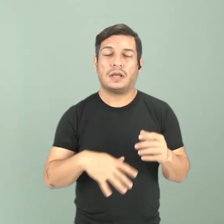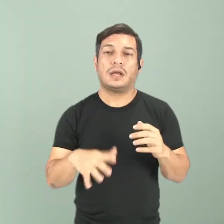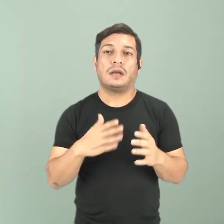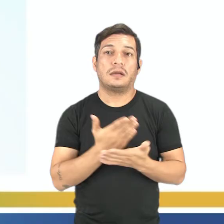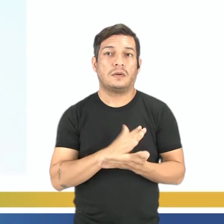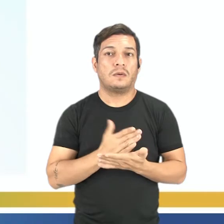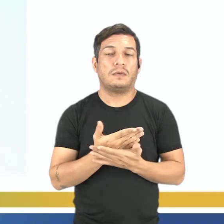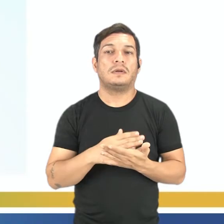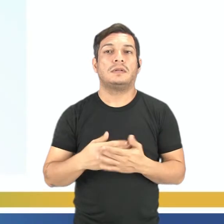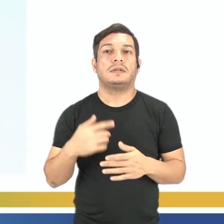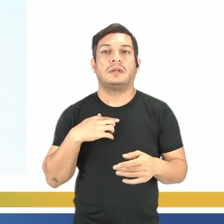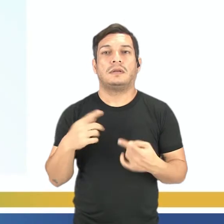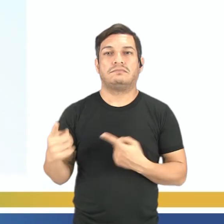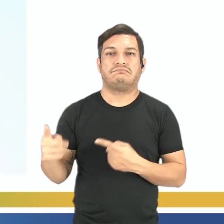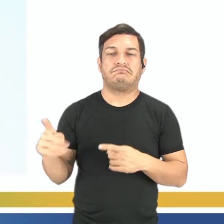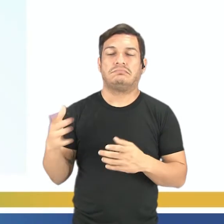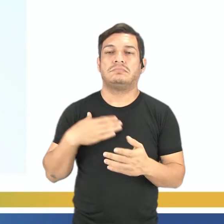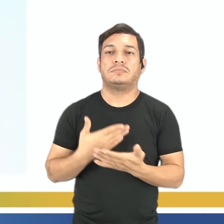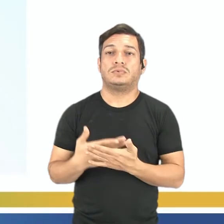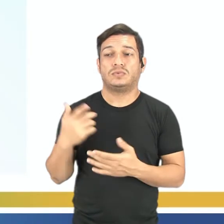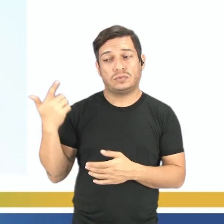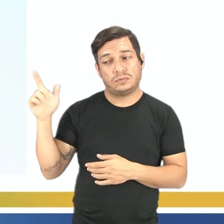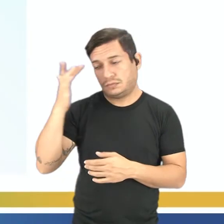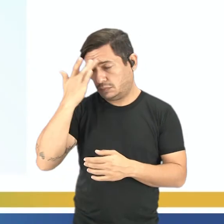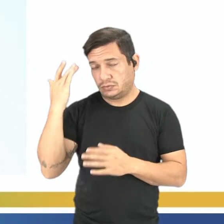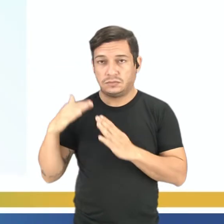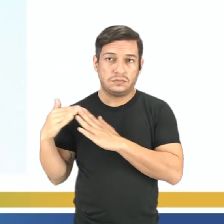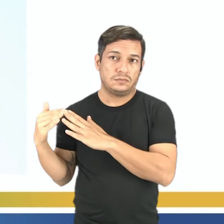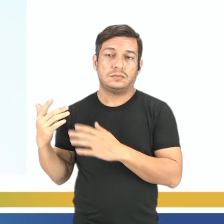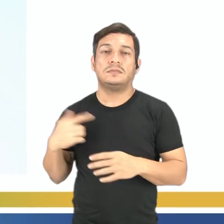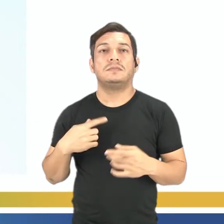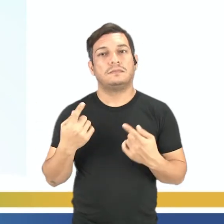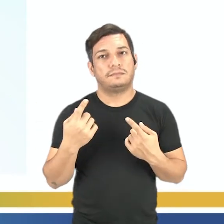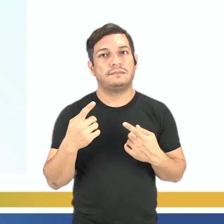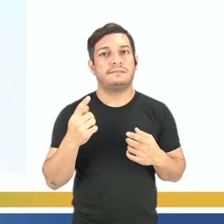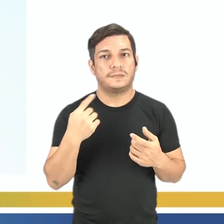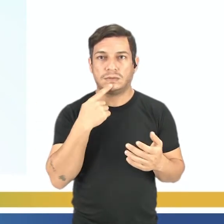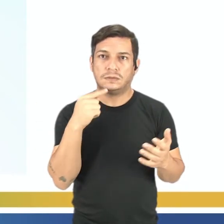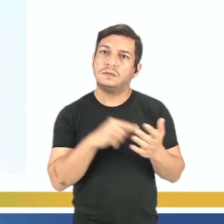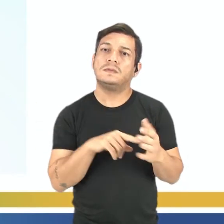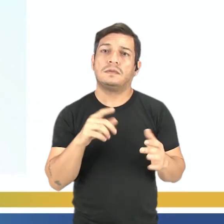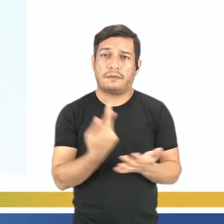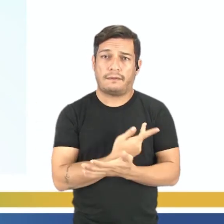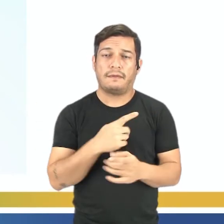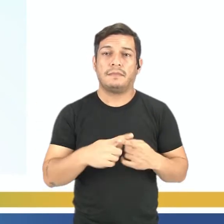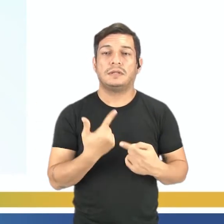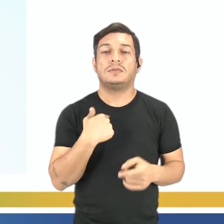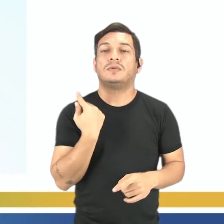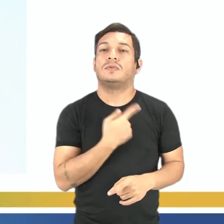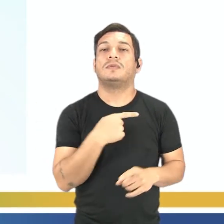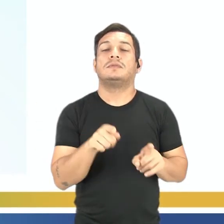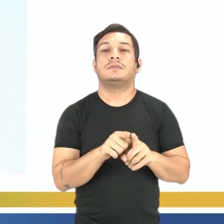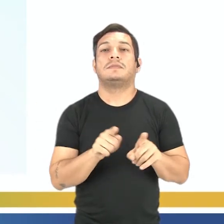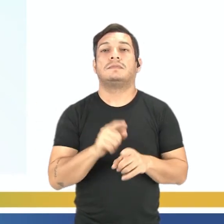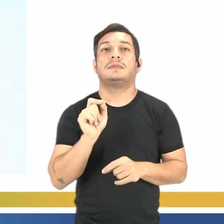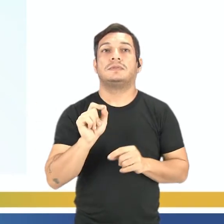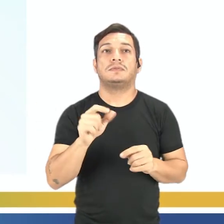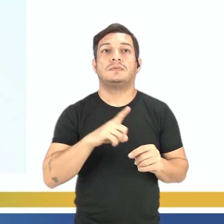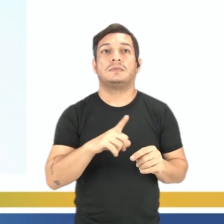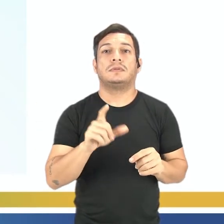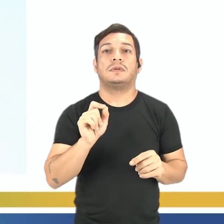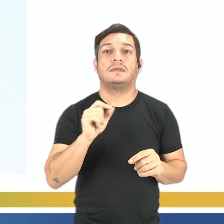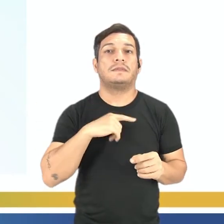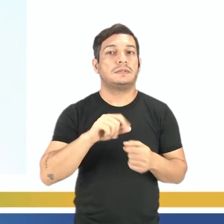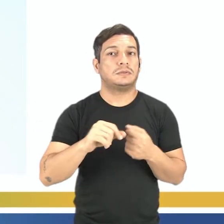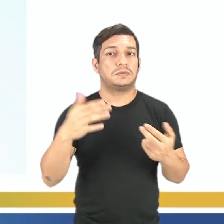perturbar o estudo dele ou o sossego dele. Então, nós devemos sim denunciar aquilo que está errado, mas nós